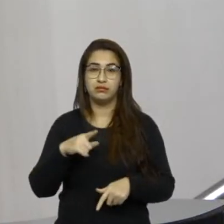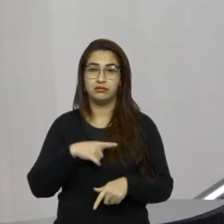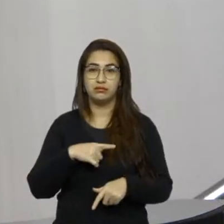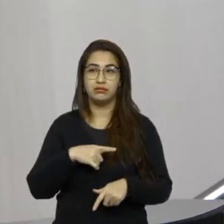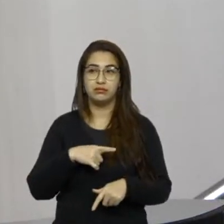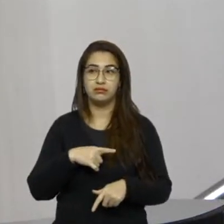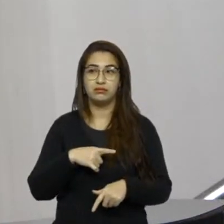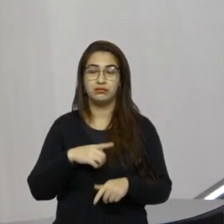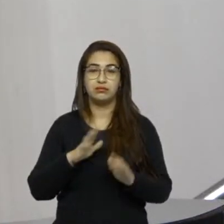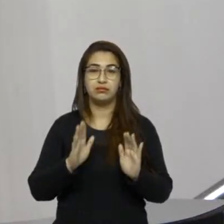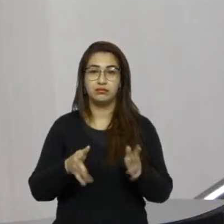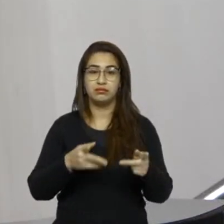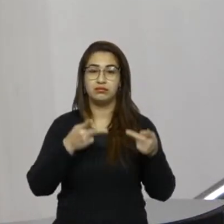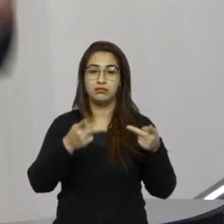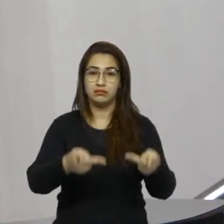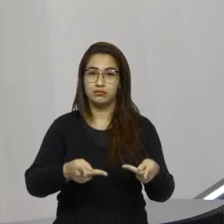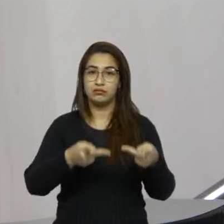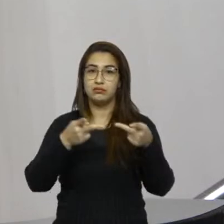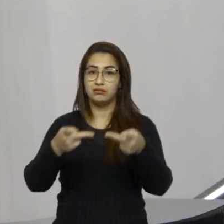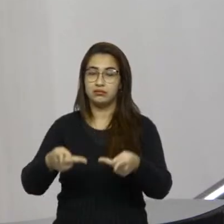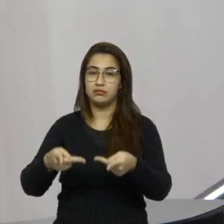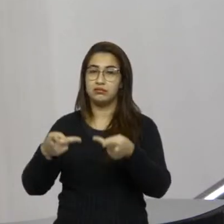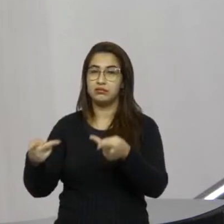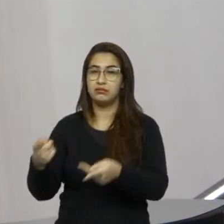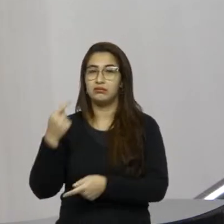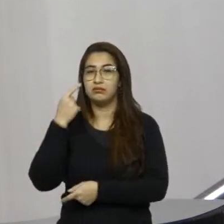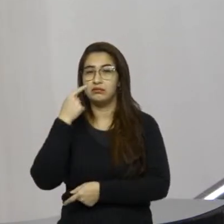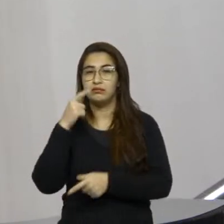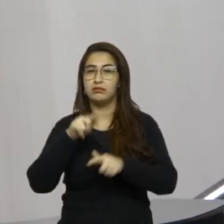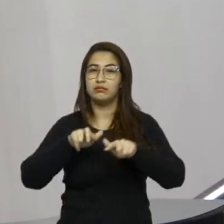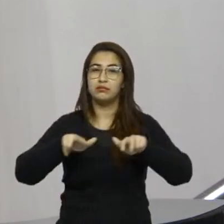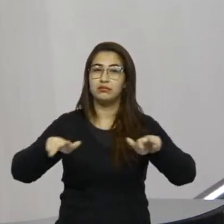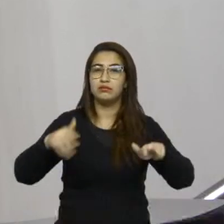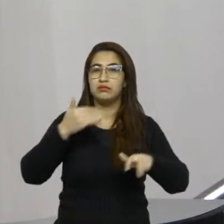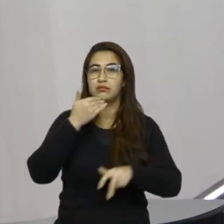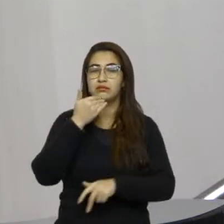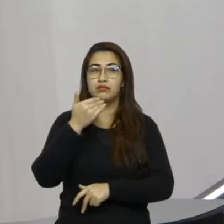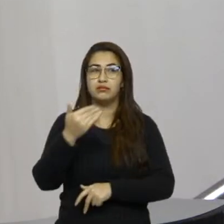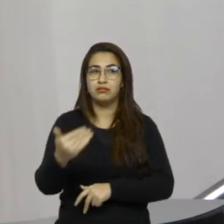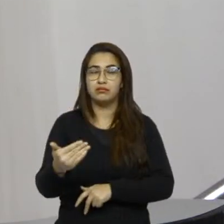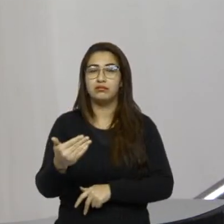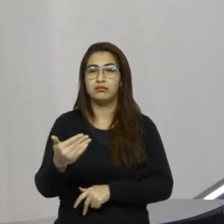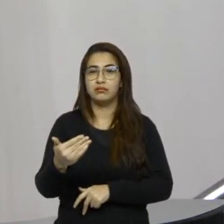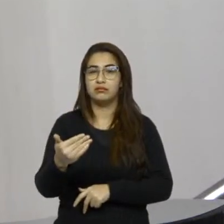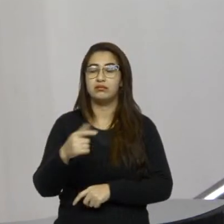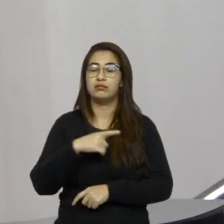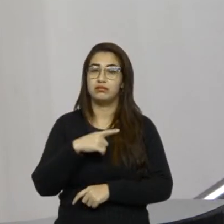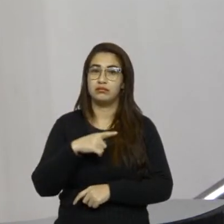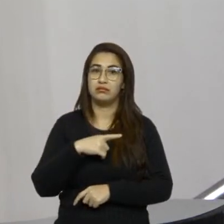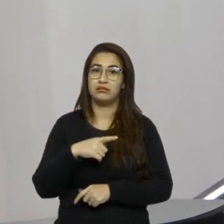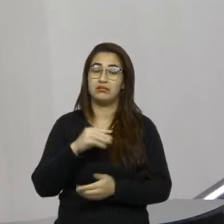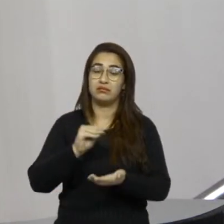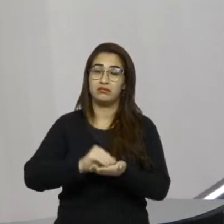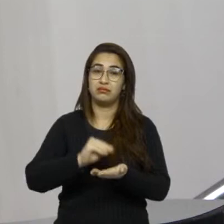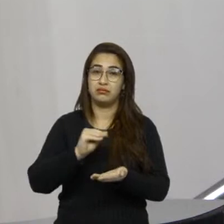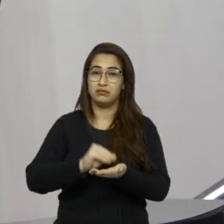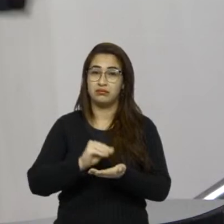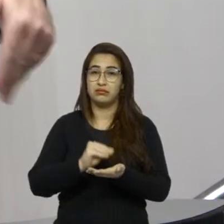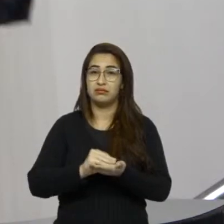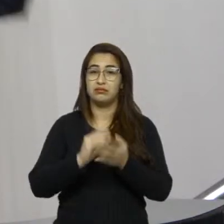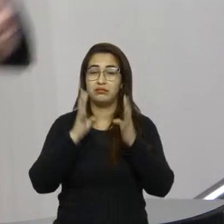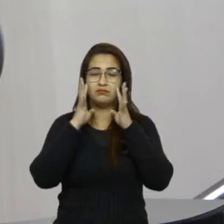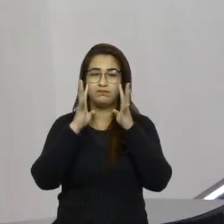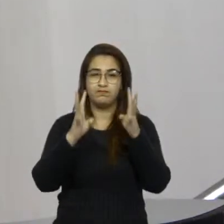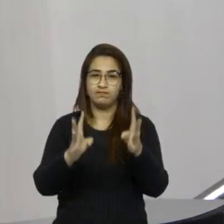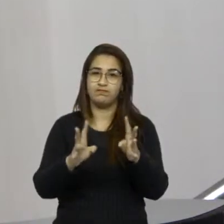que já visitei, né, verificando inúmeras demandas a serem atendidas, resolvidas, muita falta de atenção. Nos